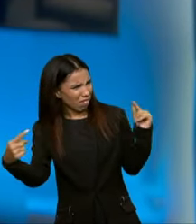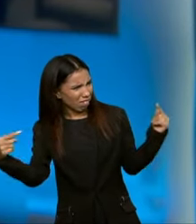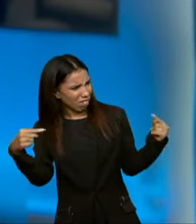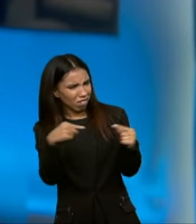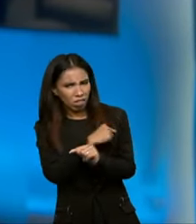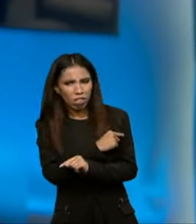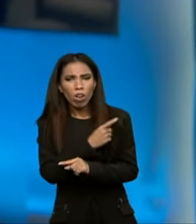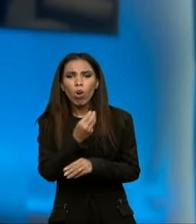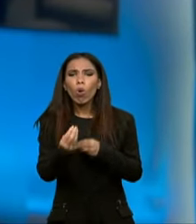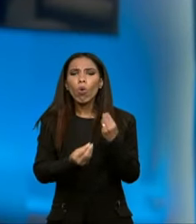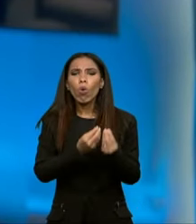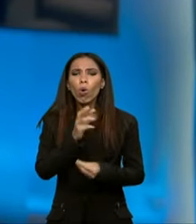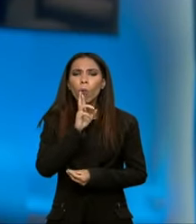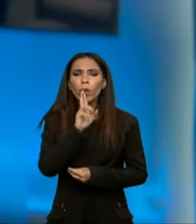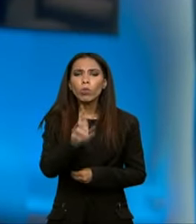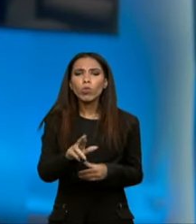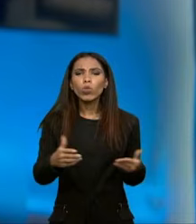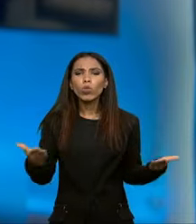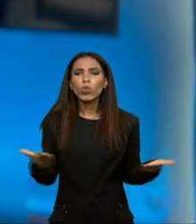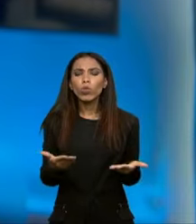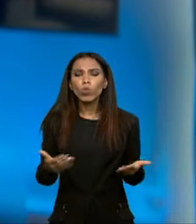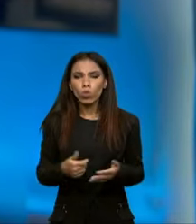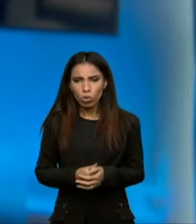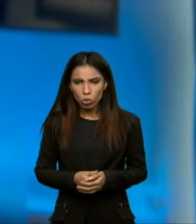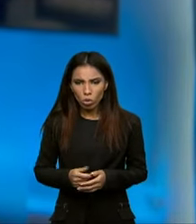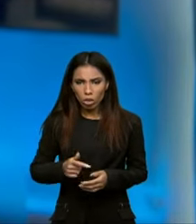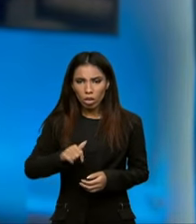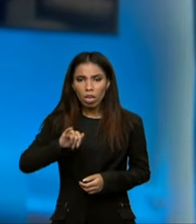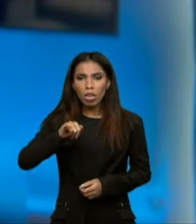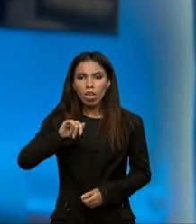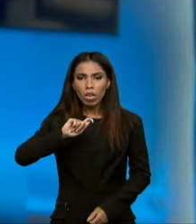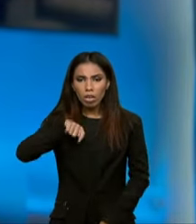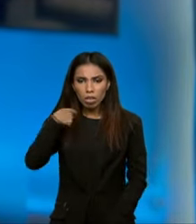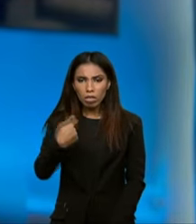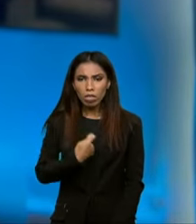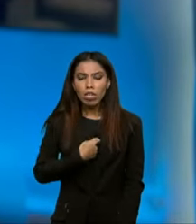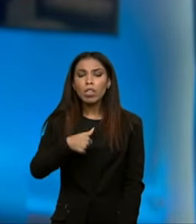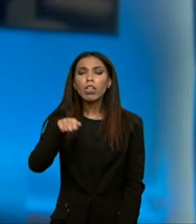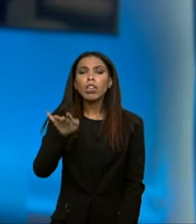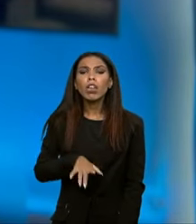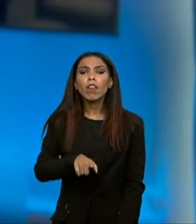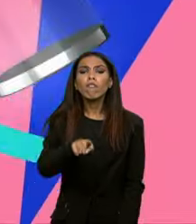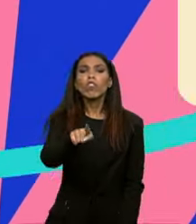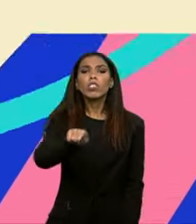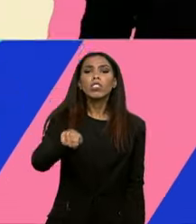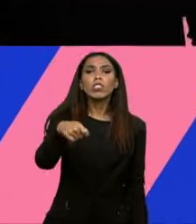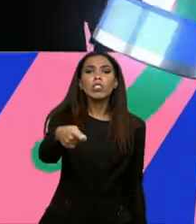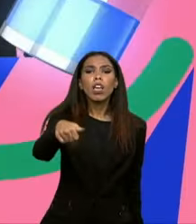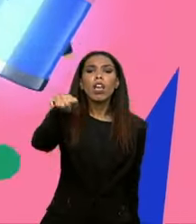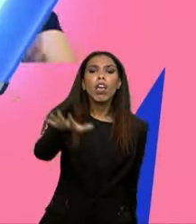a essa pergunta hoje? Quem nós somos? Ou melhor, quem é você?